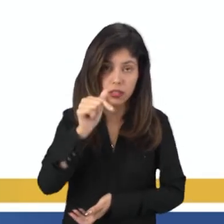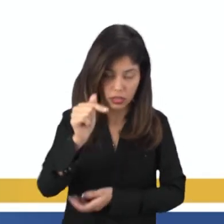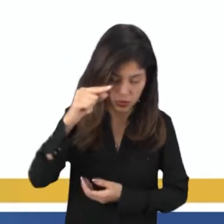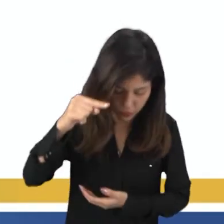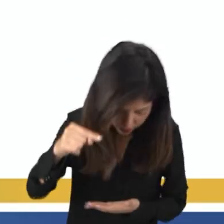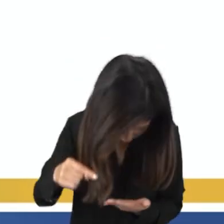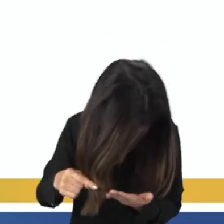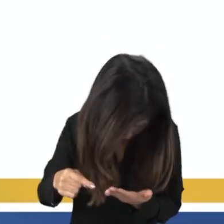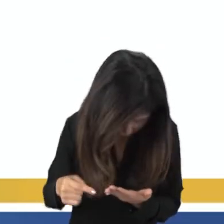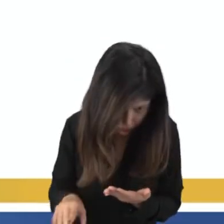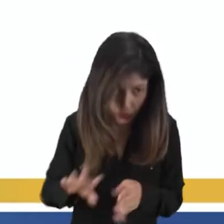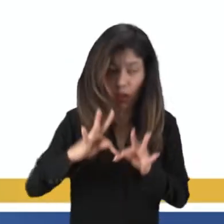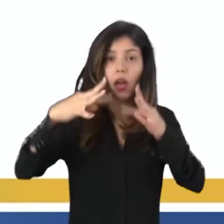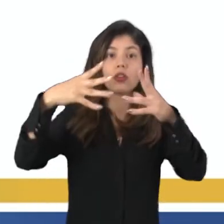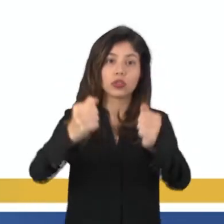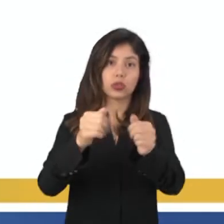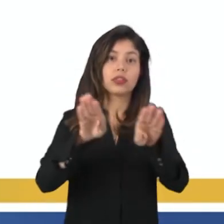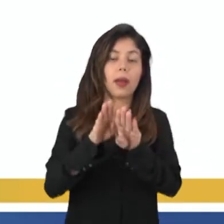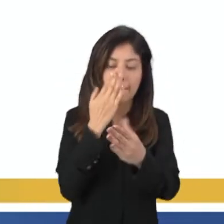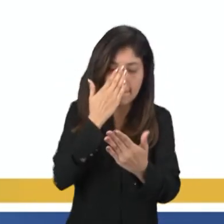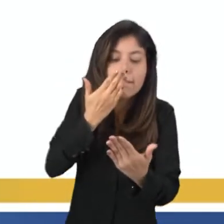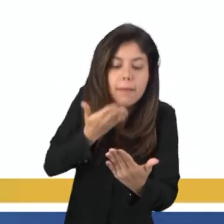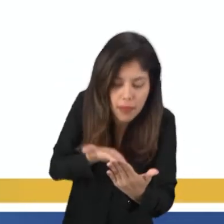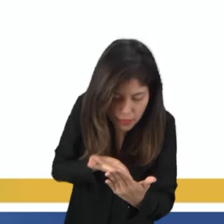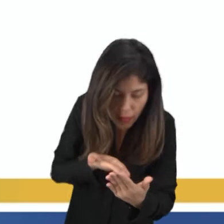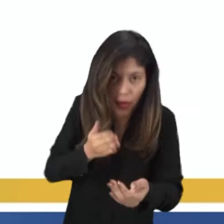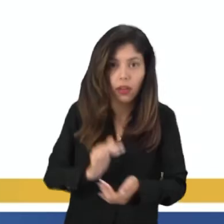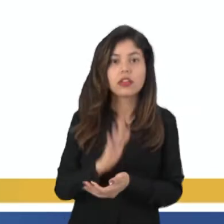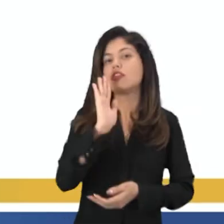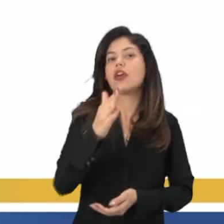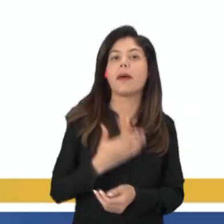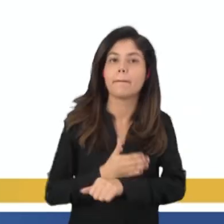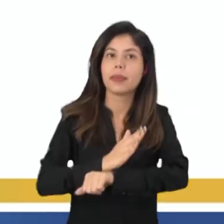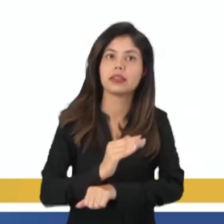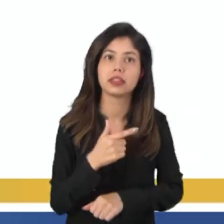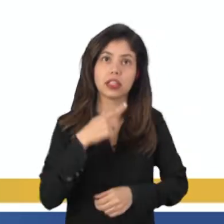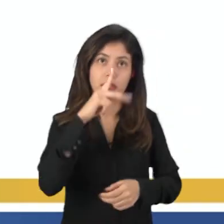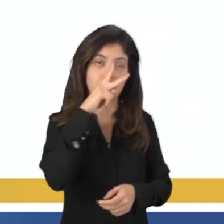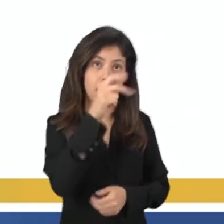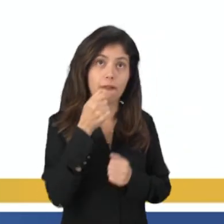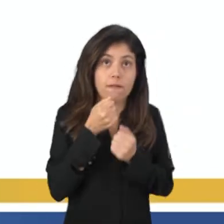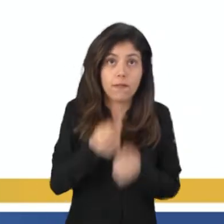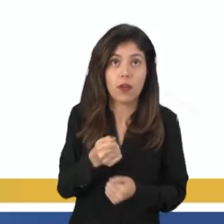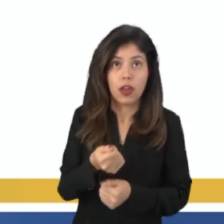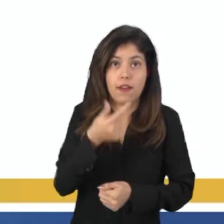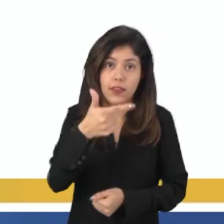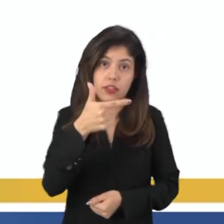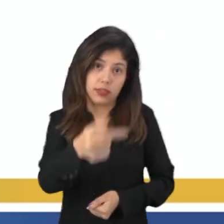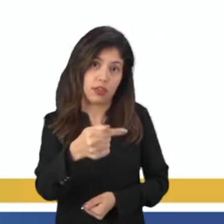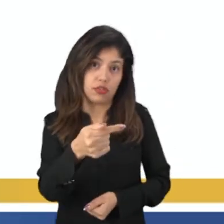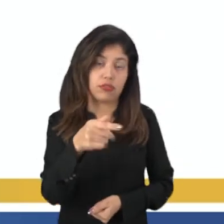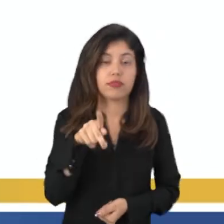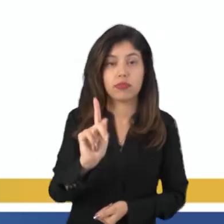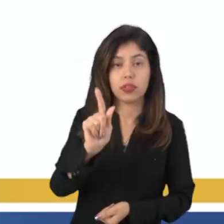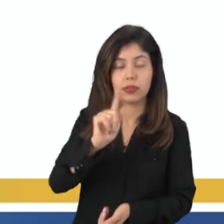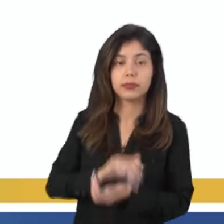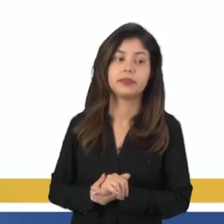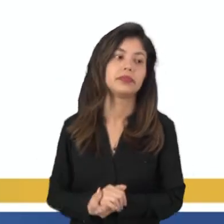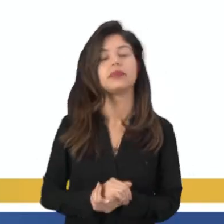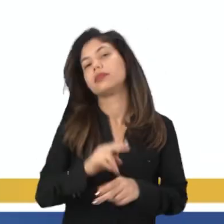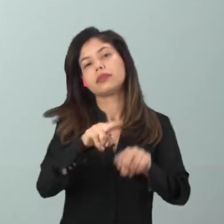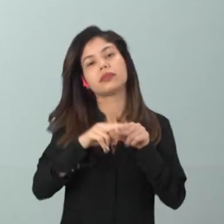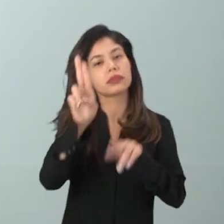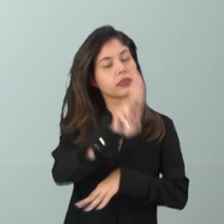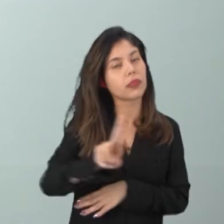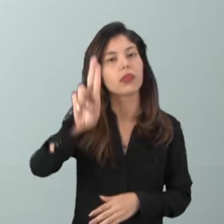quase com a cabeça quase toda inclinada para baixo, o celular já passa a ter um potencial de 27 quilos. Então,